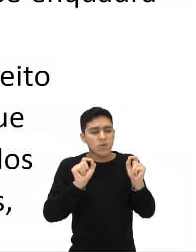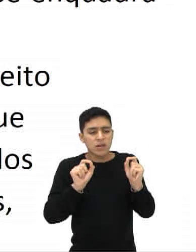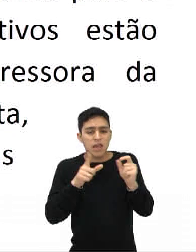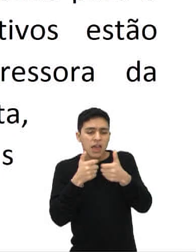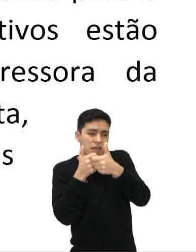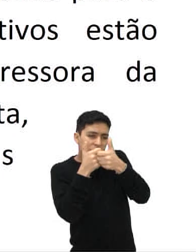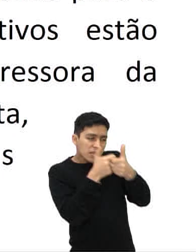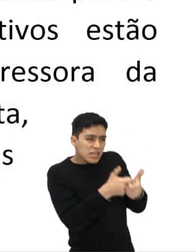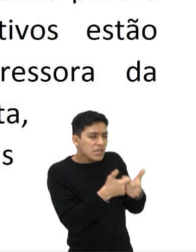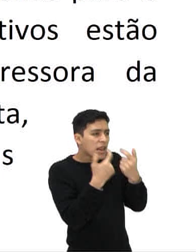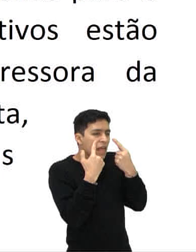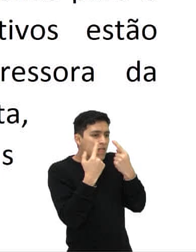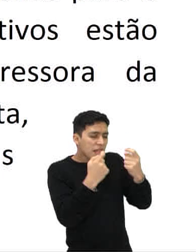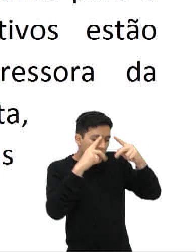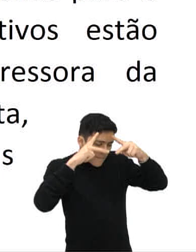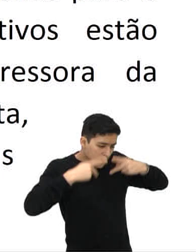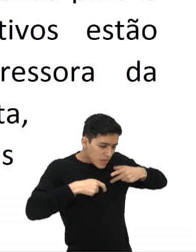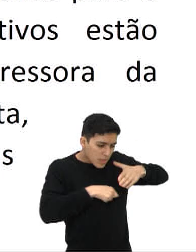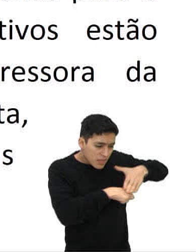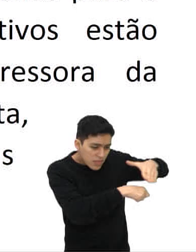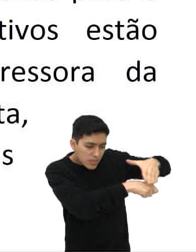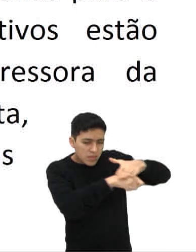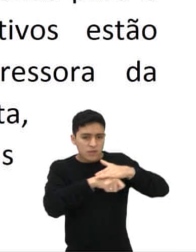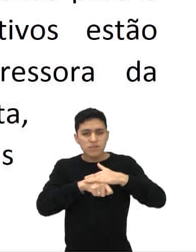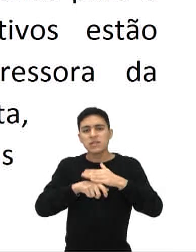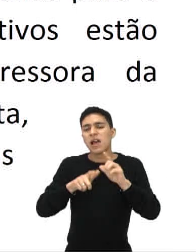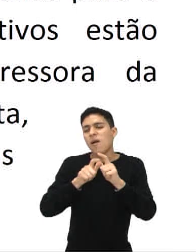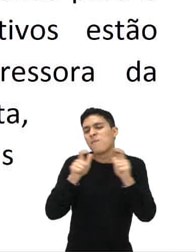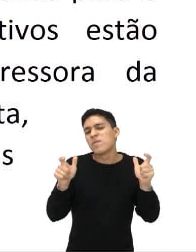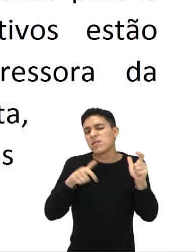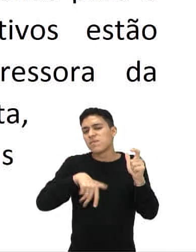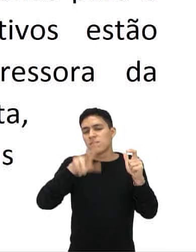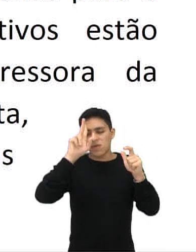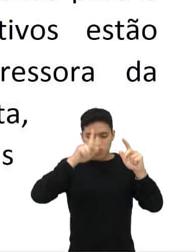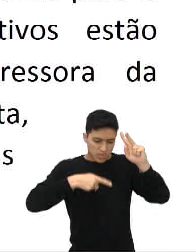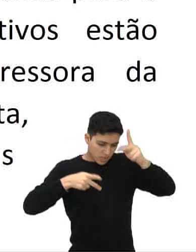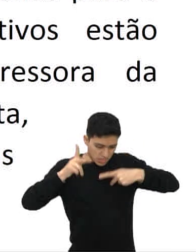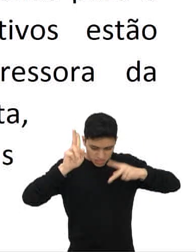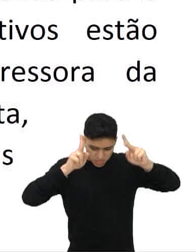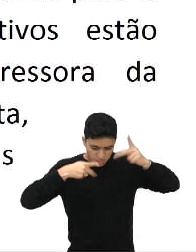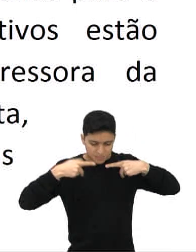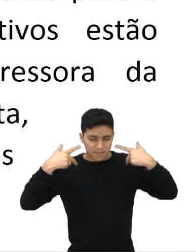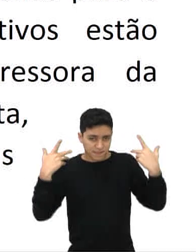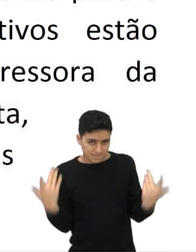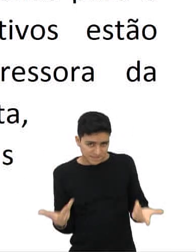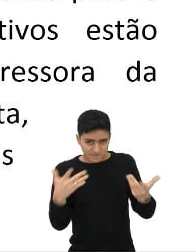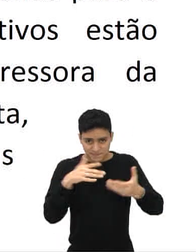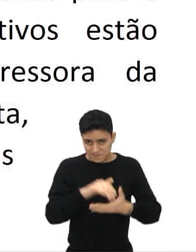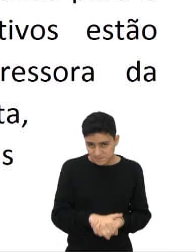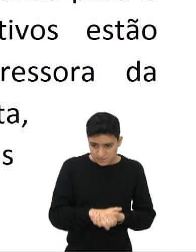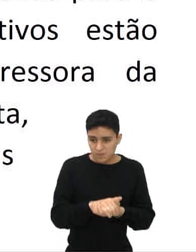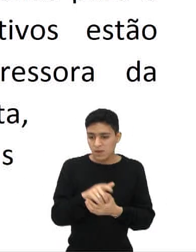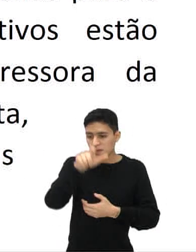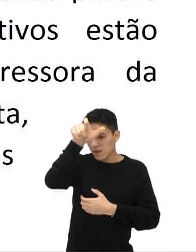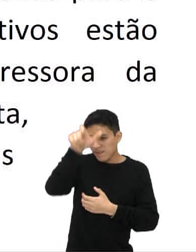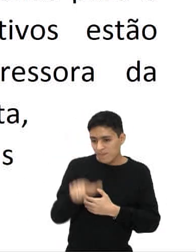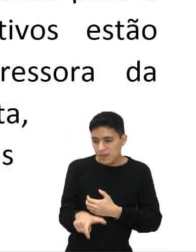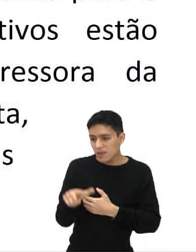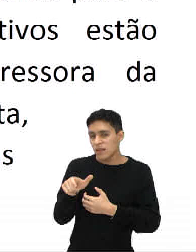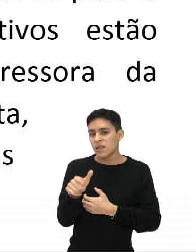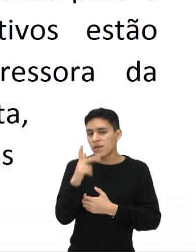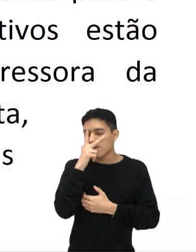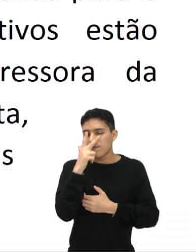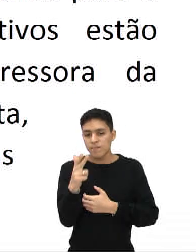aos interesses pessoais, aumentando o individualismo. Desse modo, o sujeito, ao